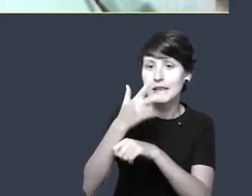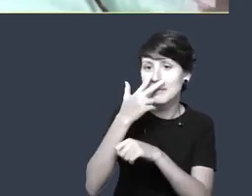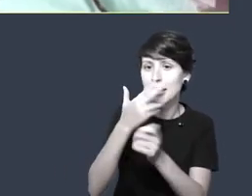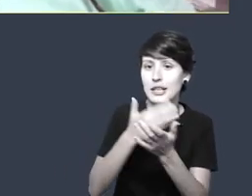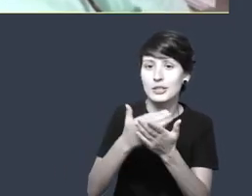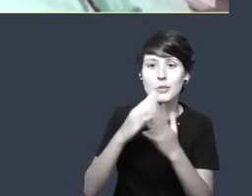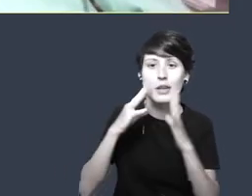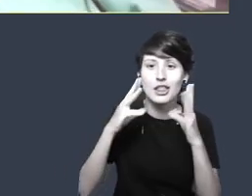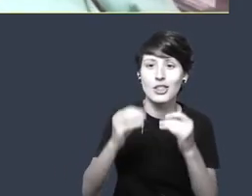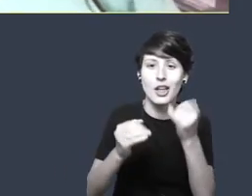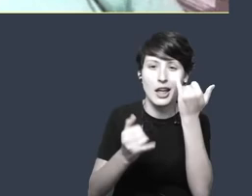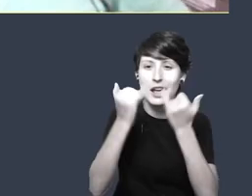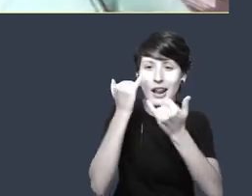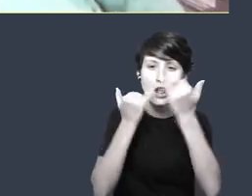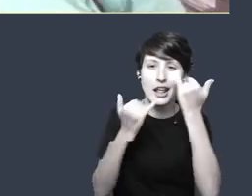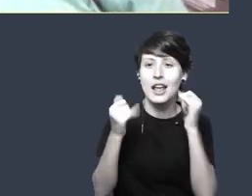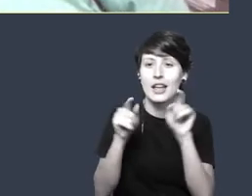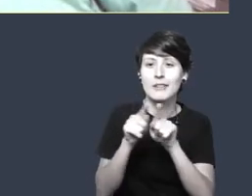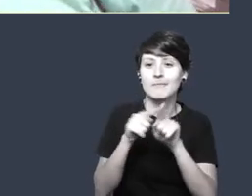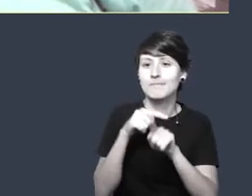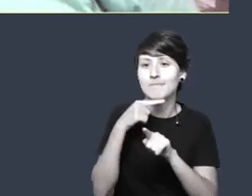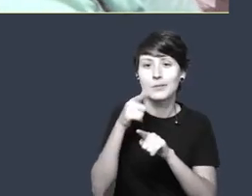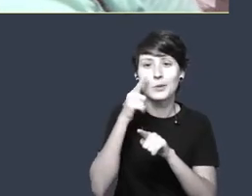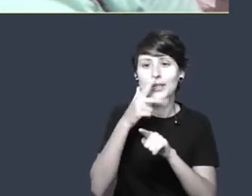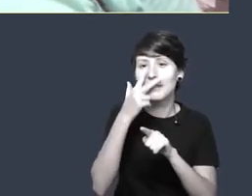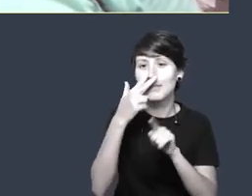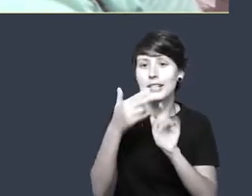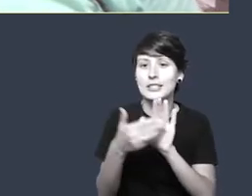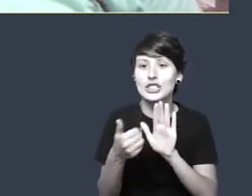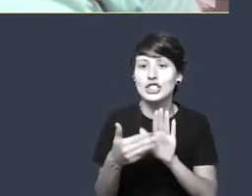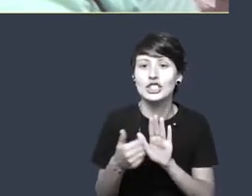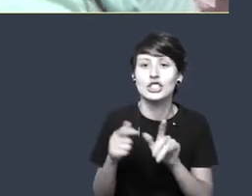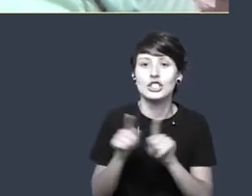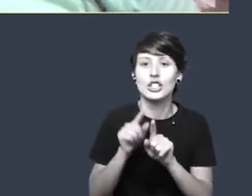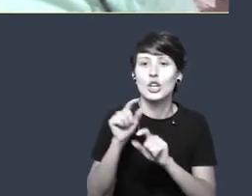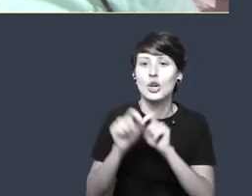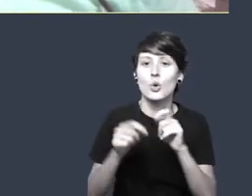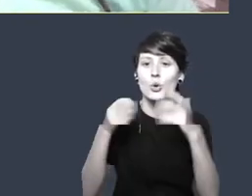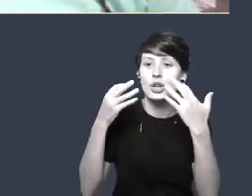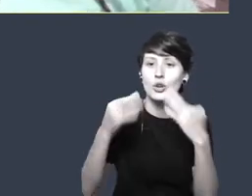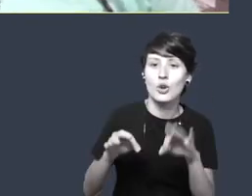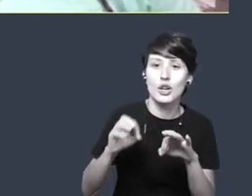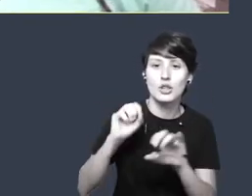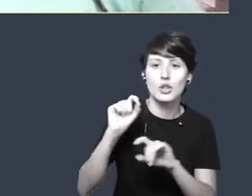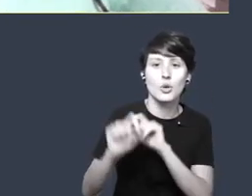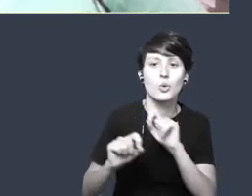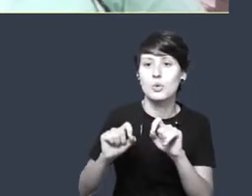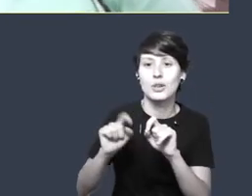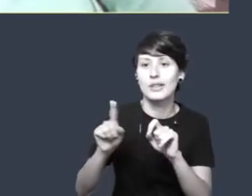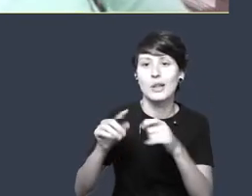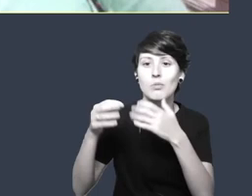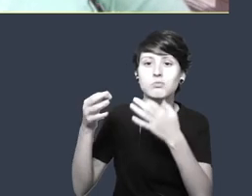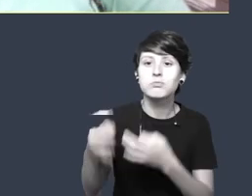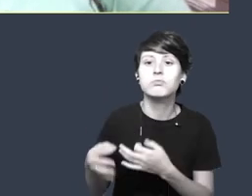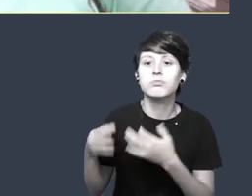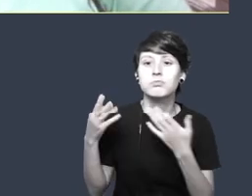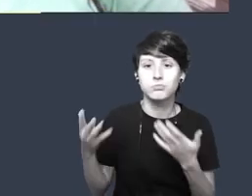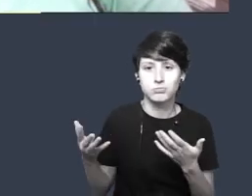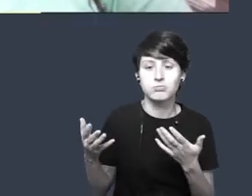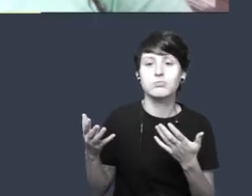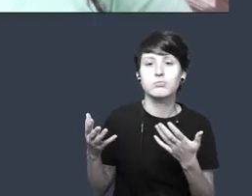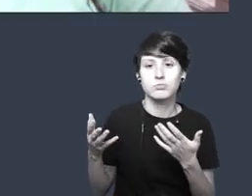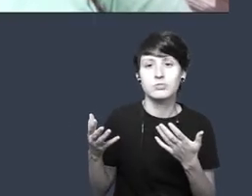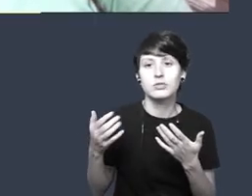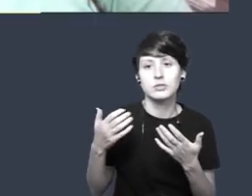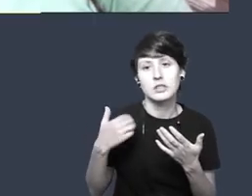essas pessoas e não consegue fazer um filtro, né, do que está correto e do que não está correto, né, acho que isso atrapalha